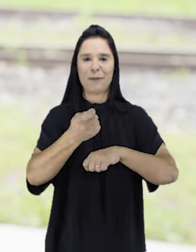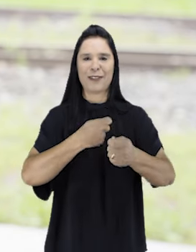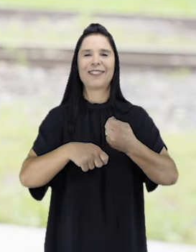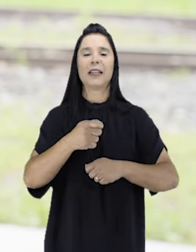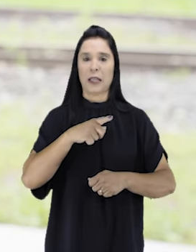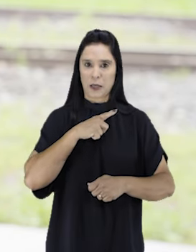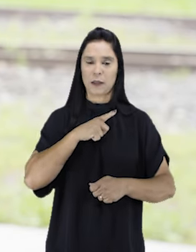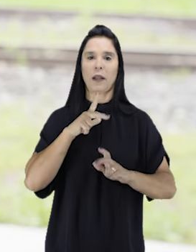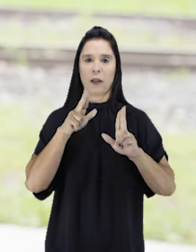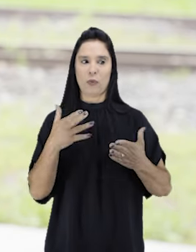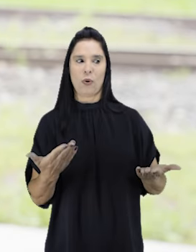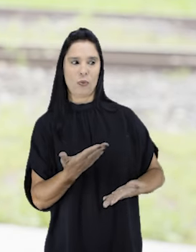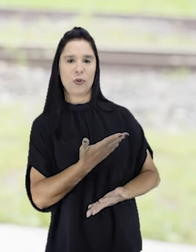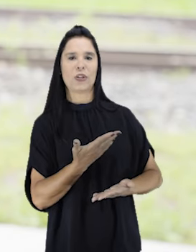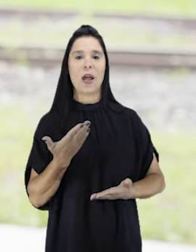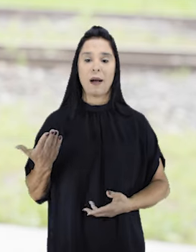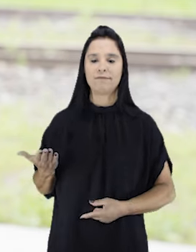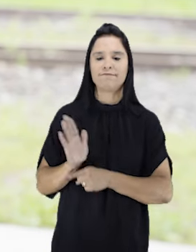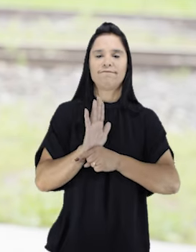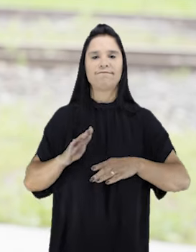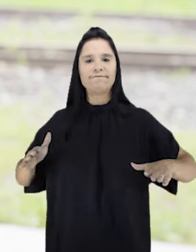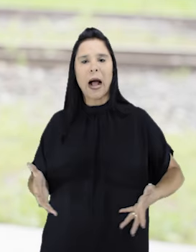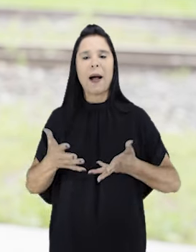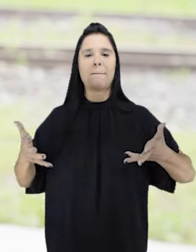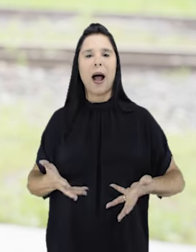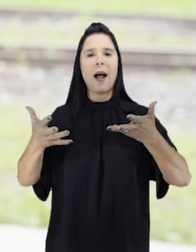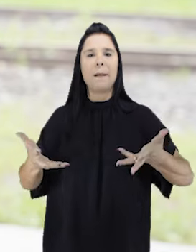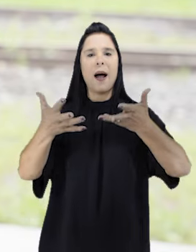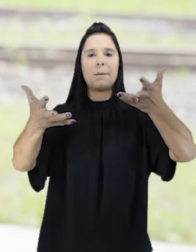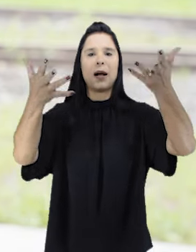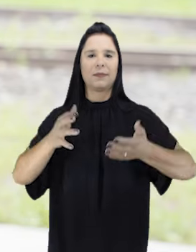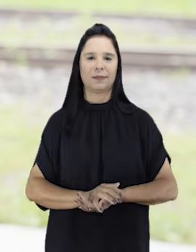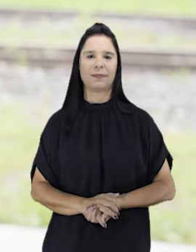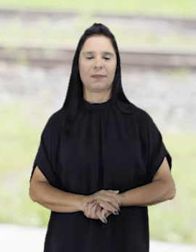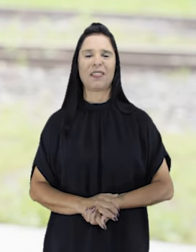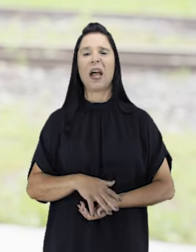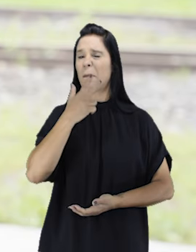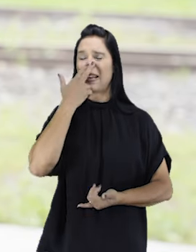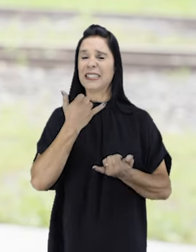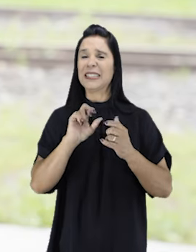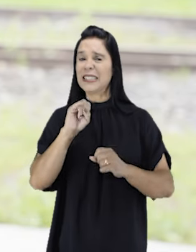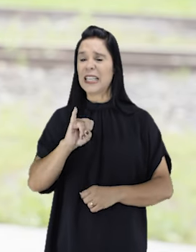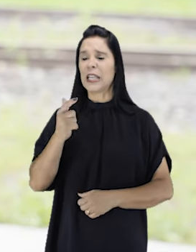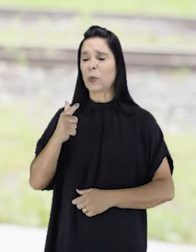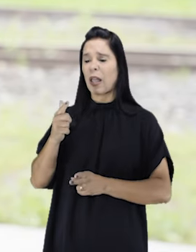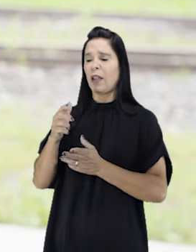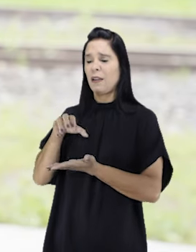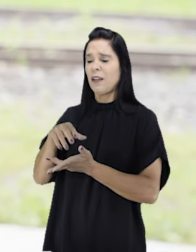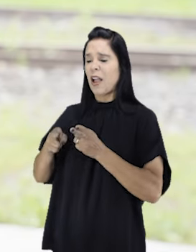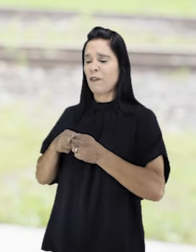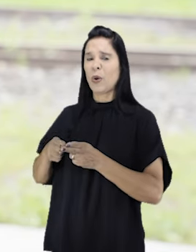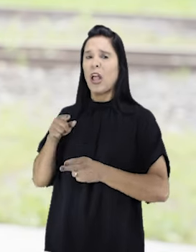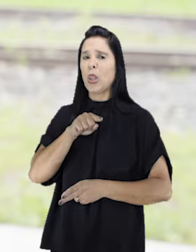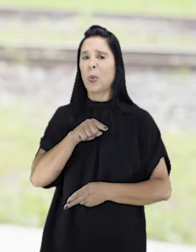que se tinha aqui, que se tem de uma outra forma hoje, impulsionou o crescimento. Nada disso seria possível se não fosse